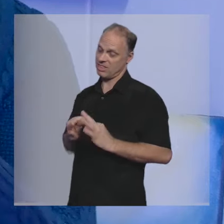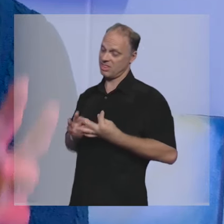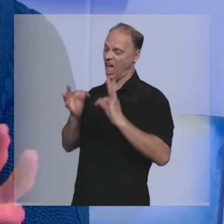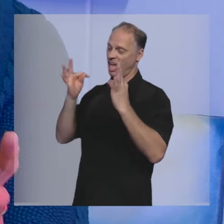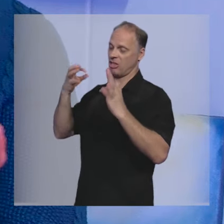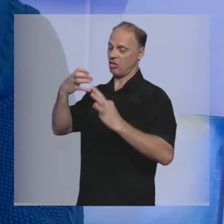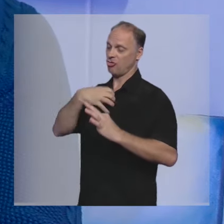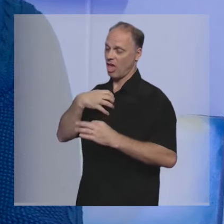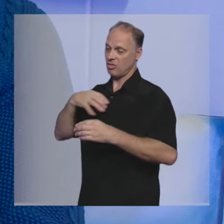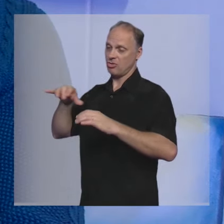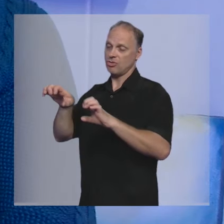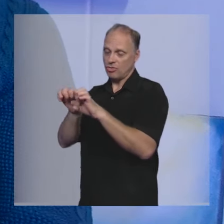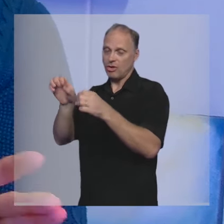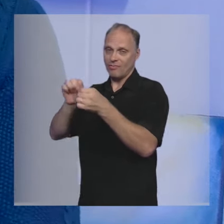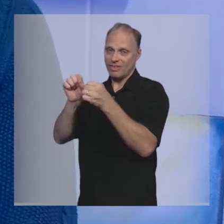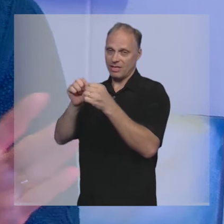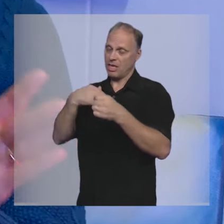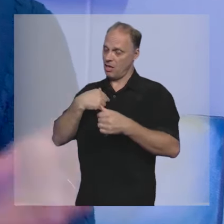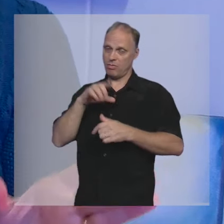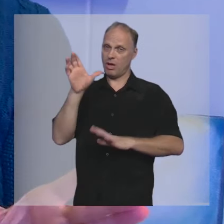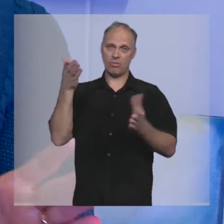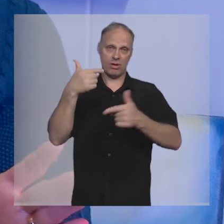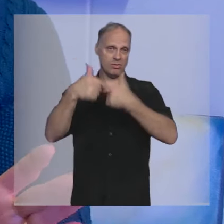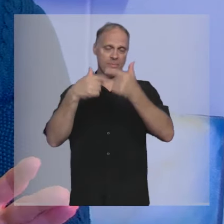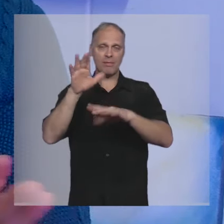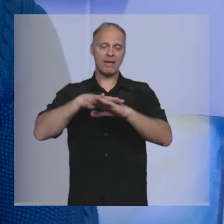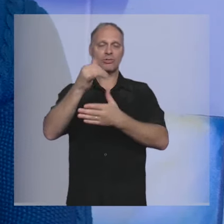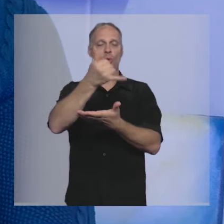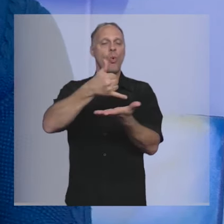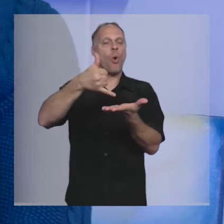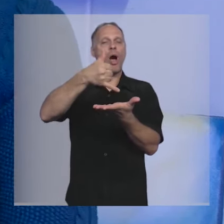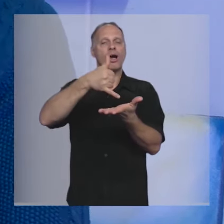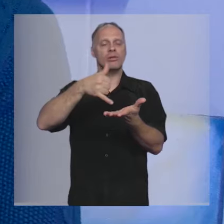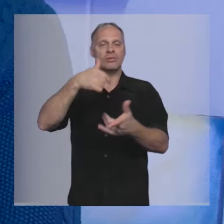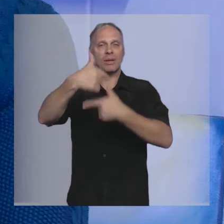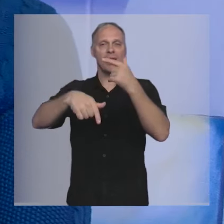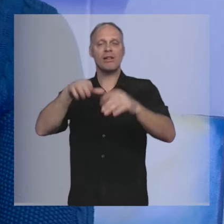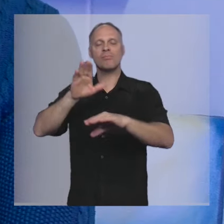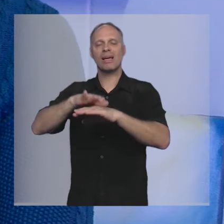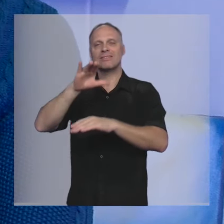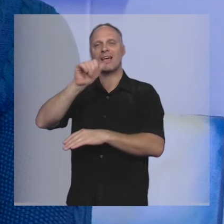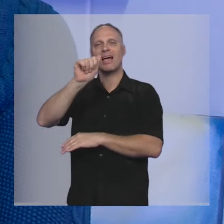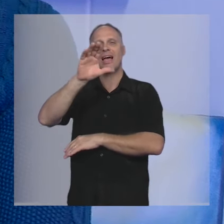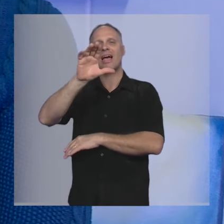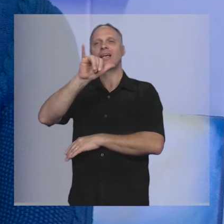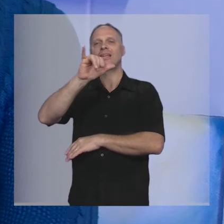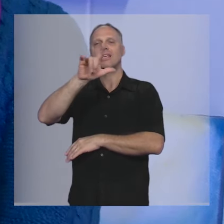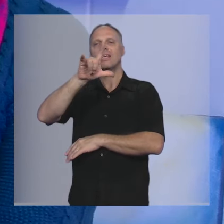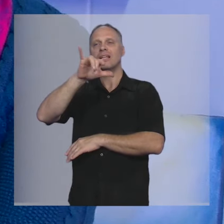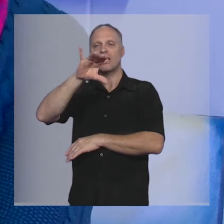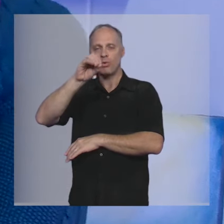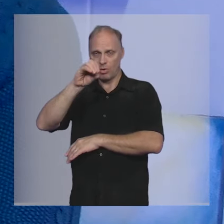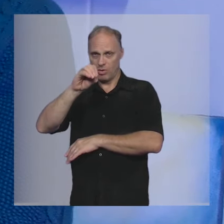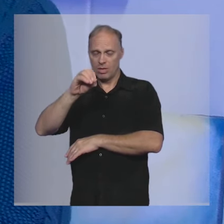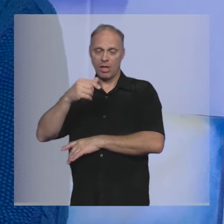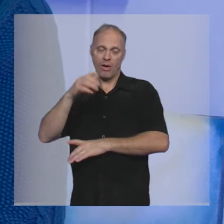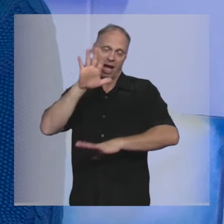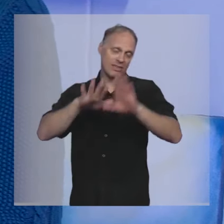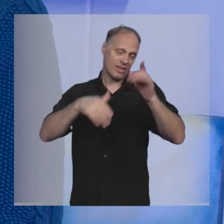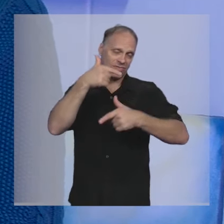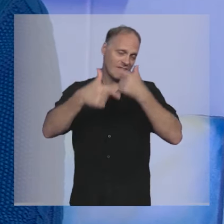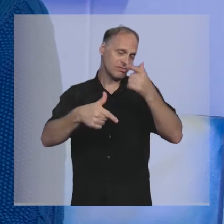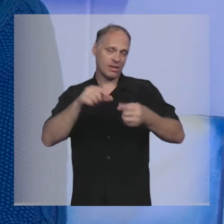tu ter a técnica. Eu agora não trabalho mais com óleo, isso tudo é acrílico, né? Claro, eventualmente